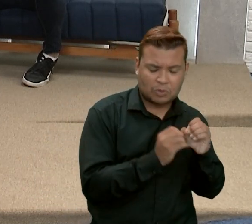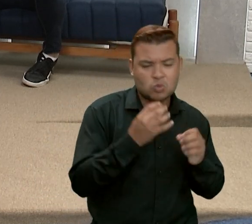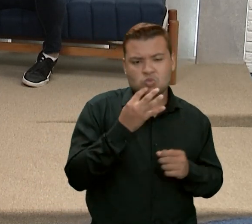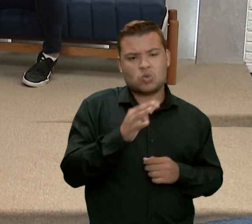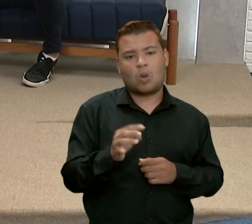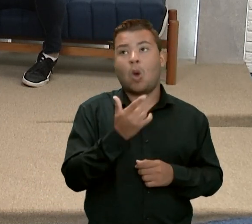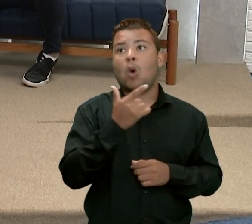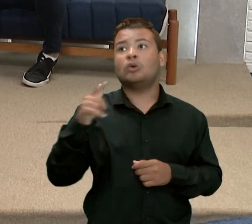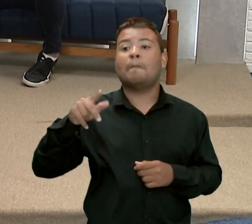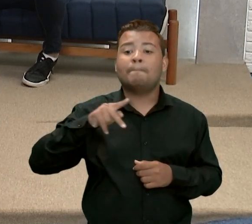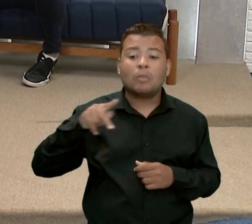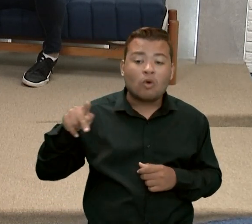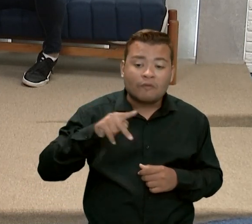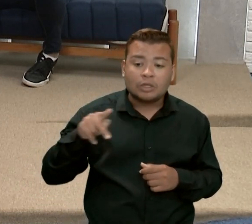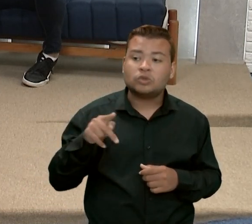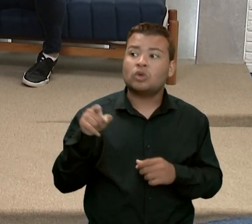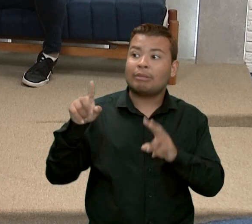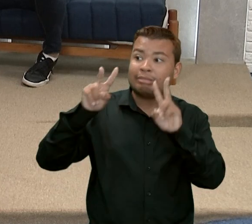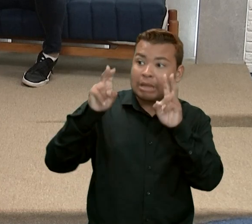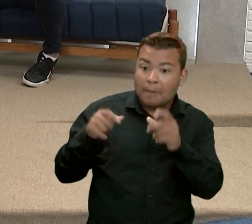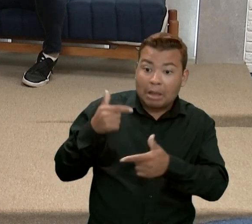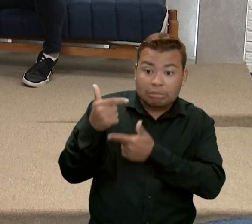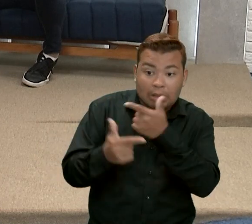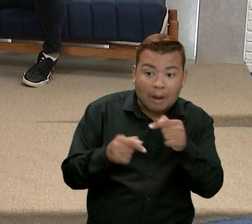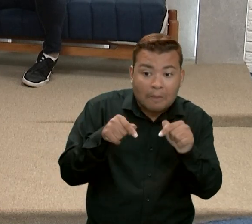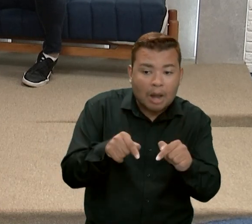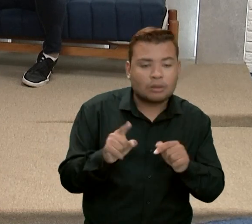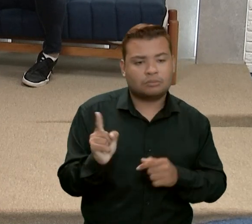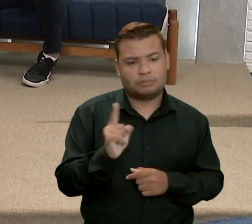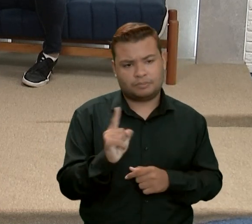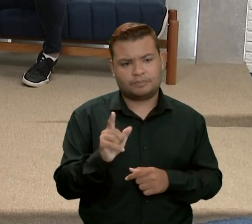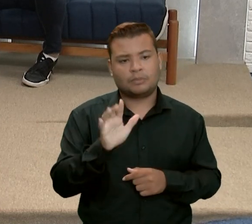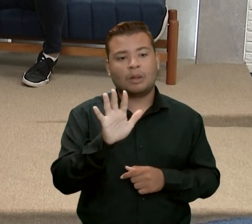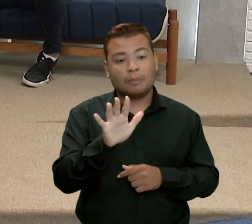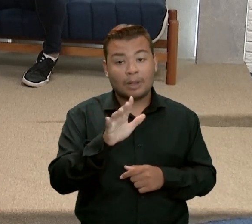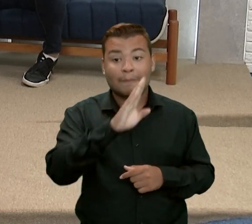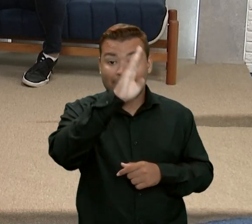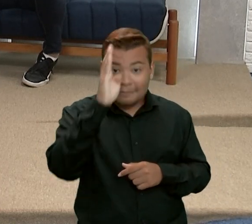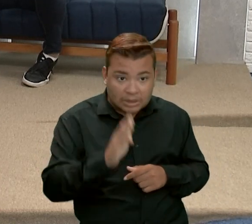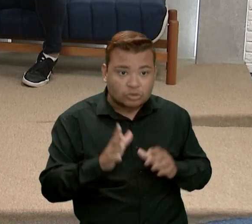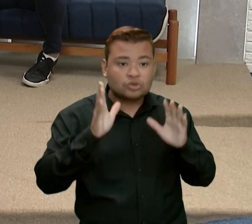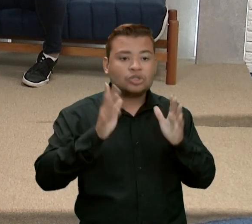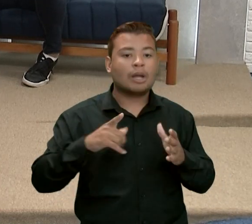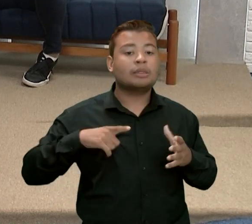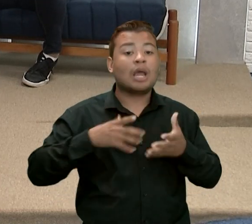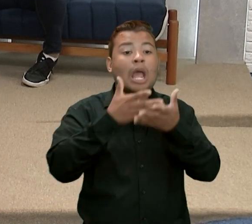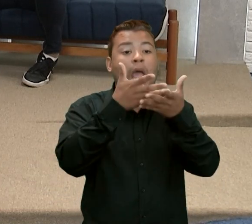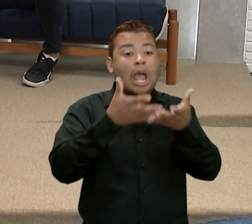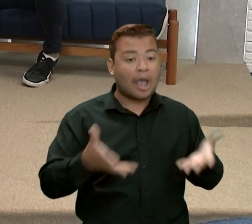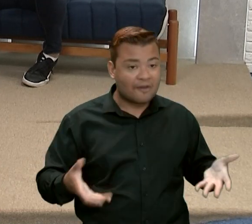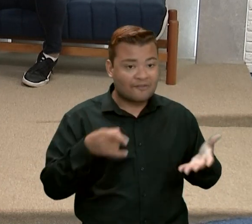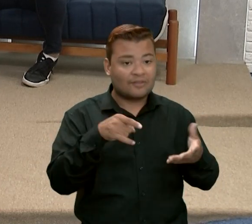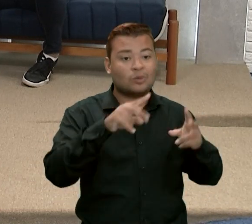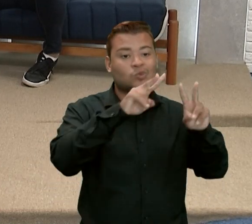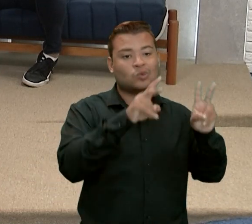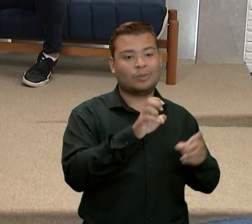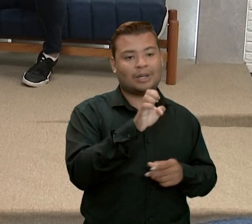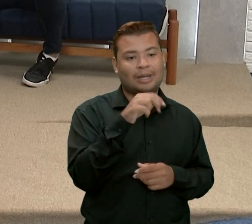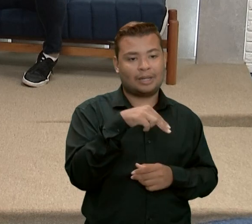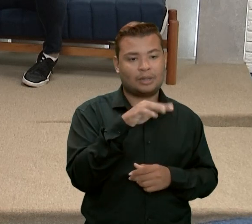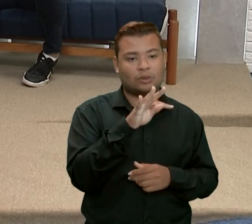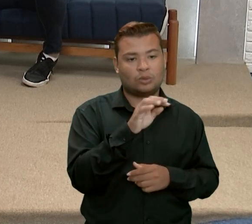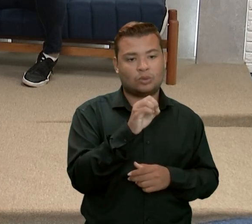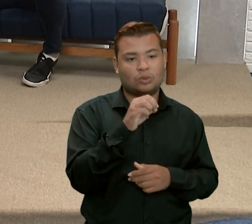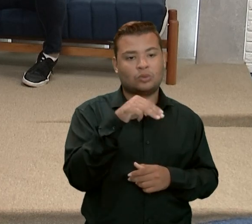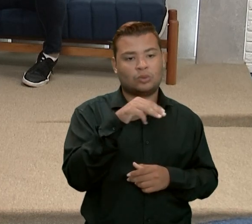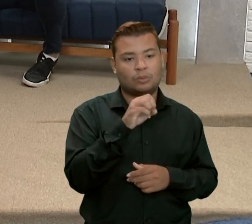professor ou outra pessoa que esteja trabalhando com esse tema, mas no Brasil já existem congressos para trabalhar com entomofagia. E aí, a gente